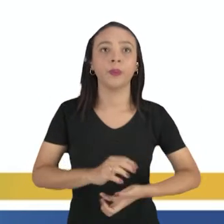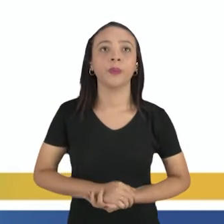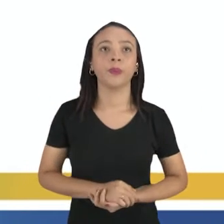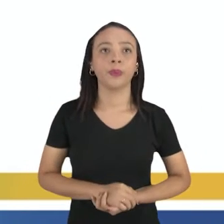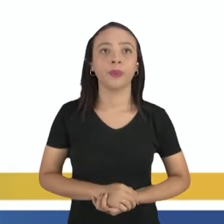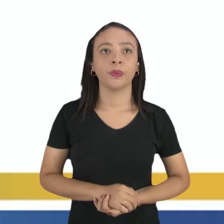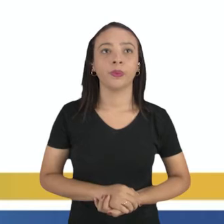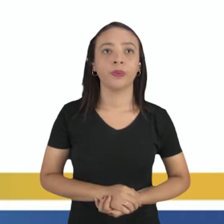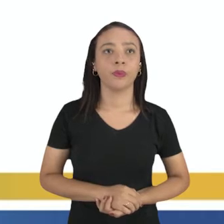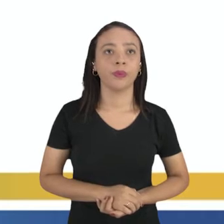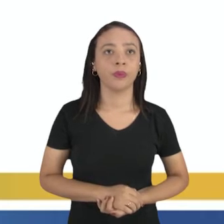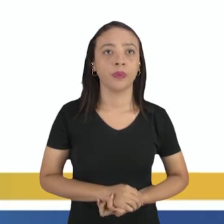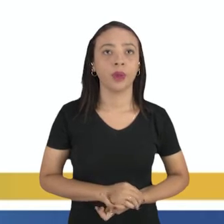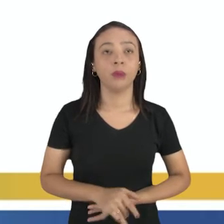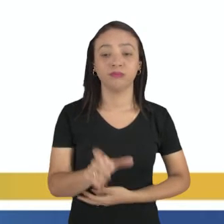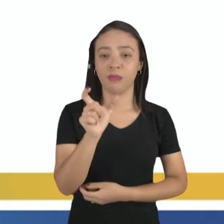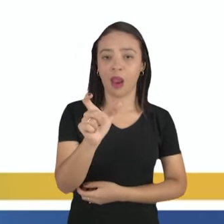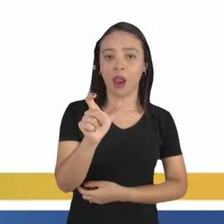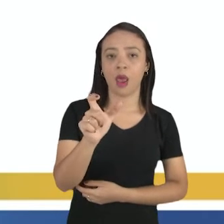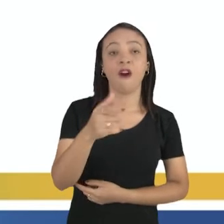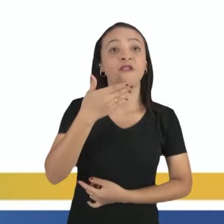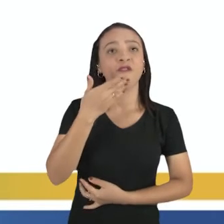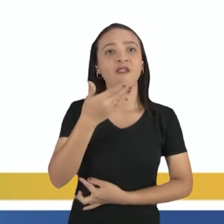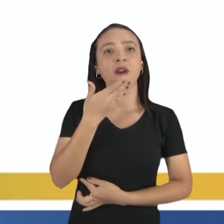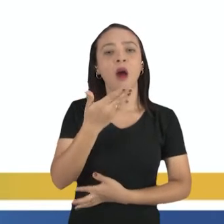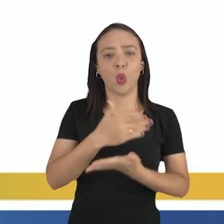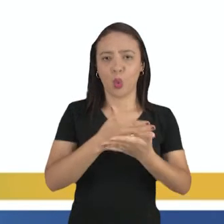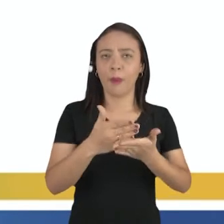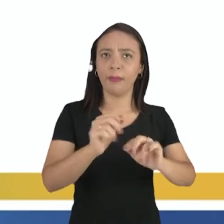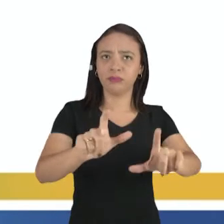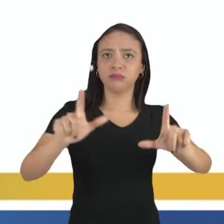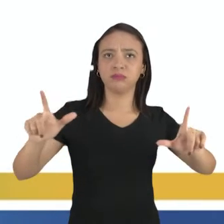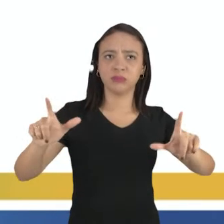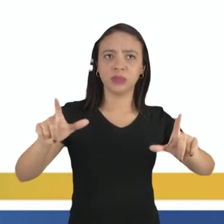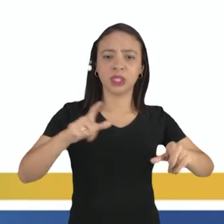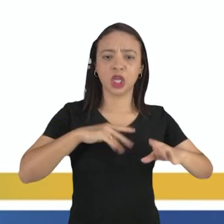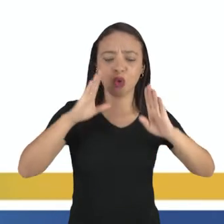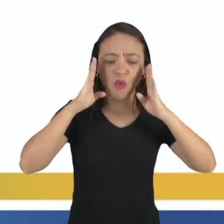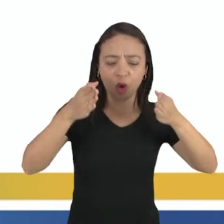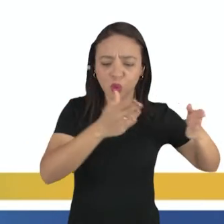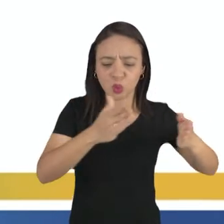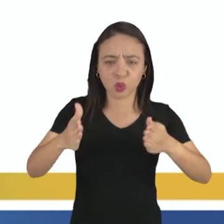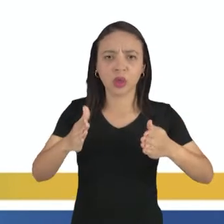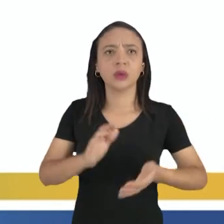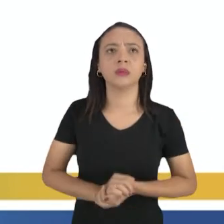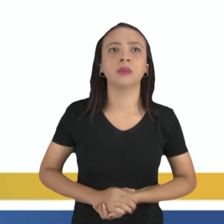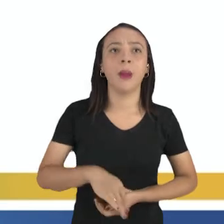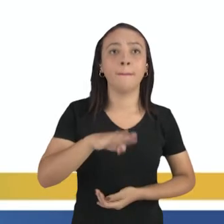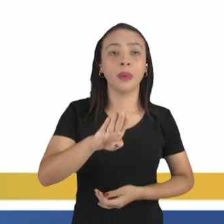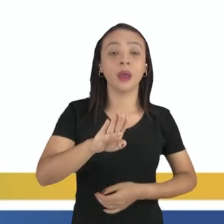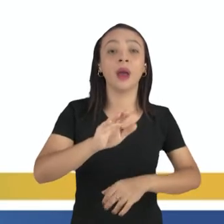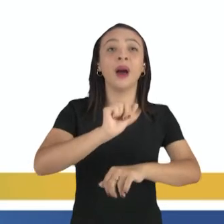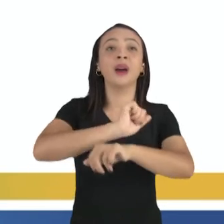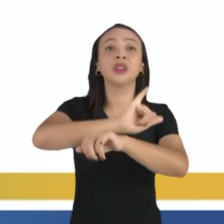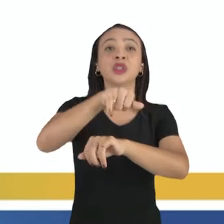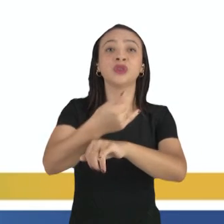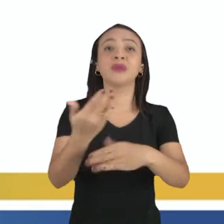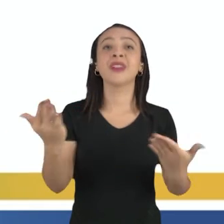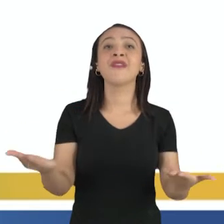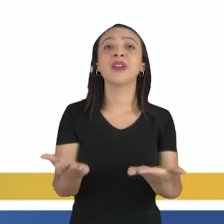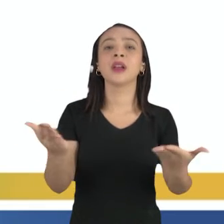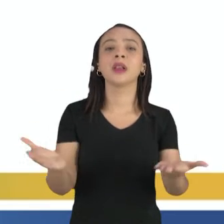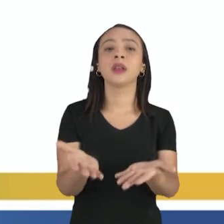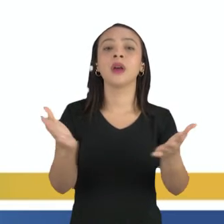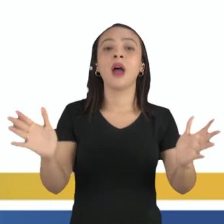vai dizer assim, do termo fácil, no início do anúncio, com foco no processo, de adjetivos que valorizam a nitidez